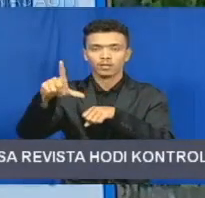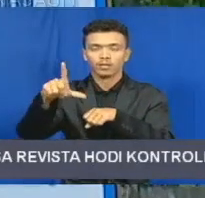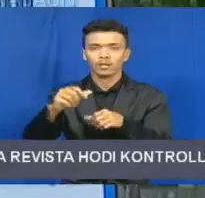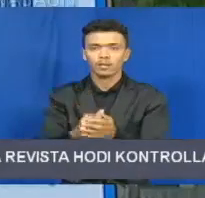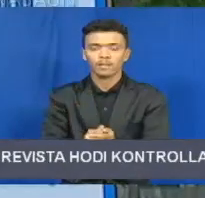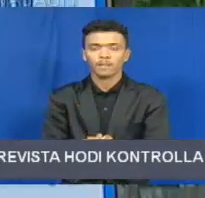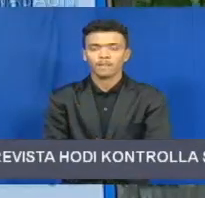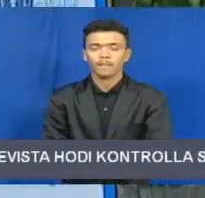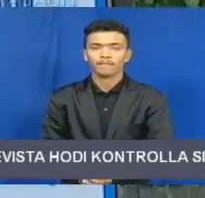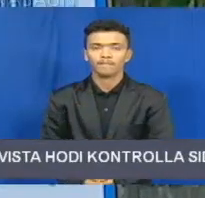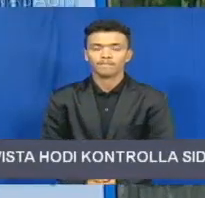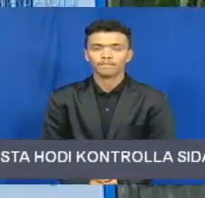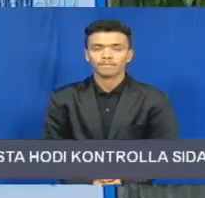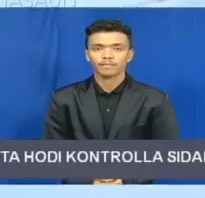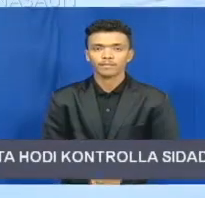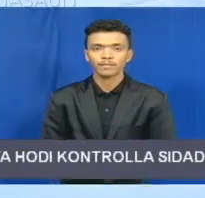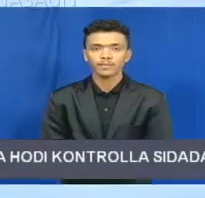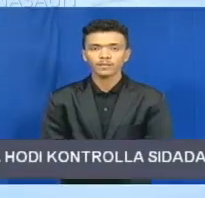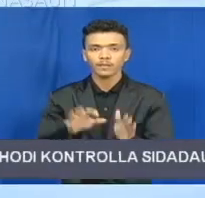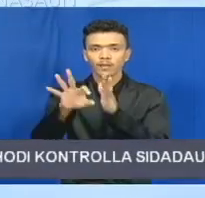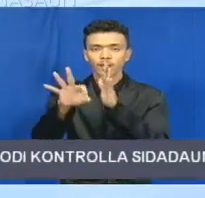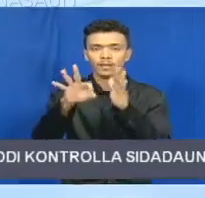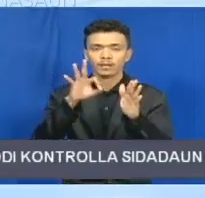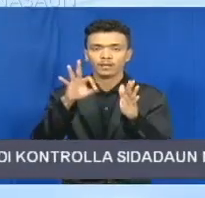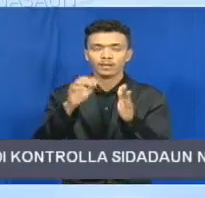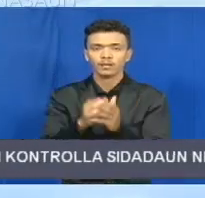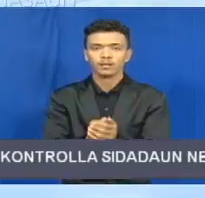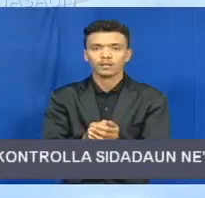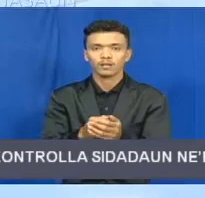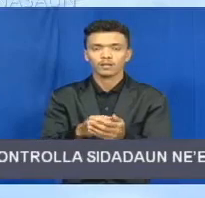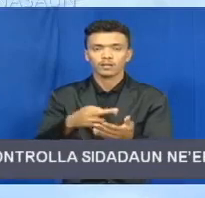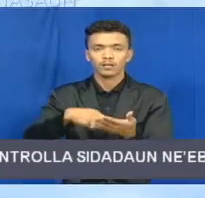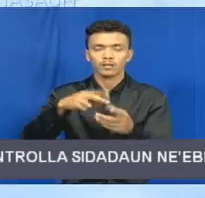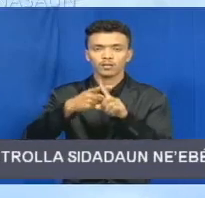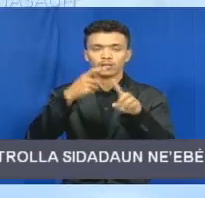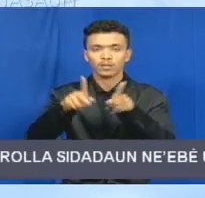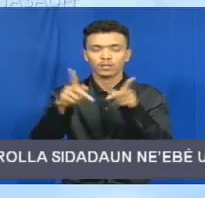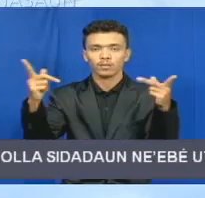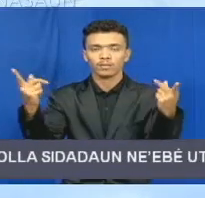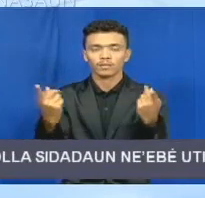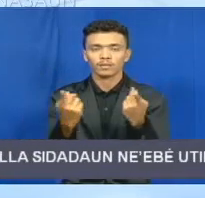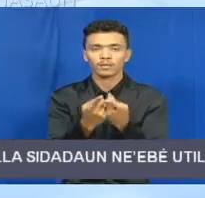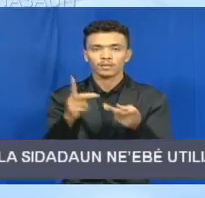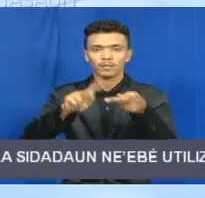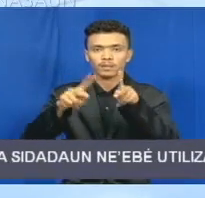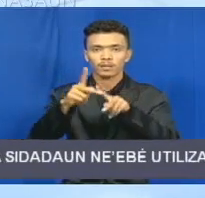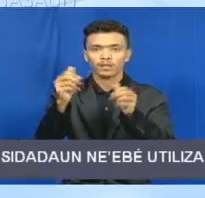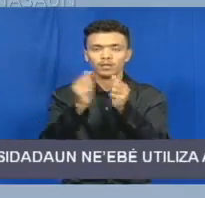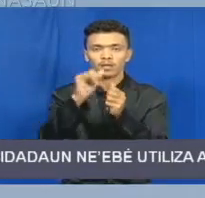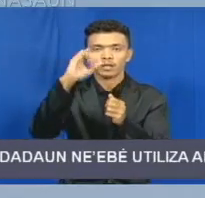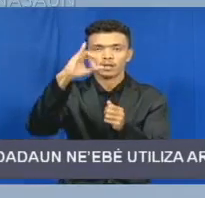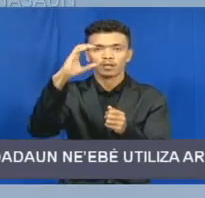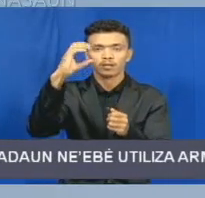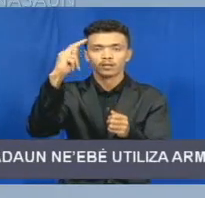No Technical Corporation Group. Nebehetan supervisão, o se companhia da CREA parceira ho AIXE,